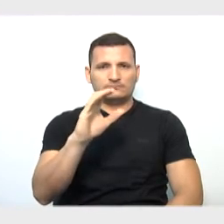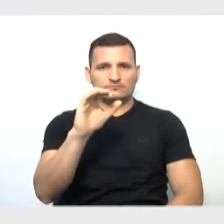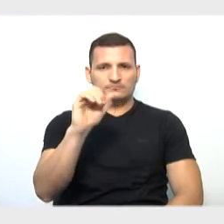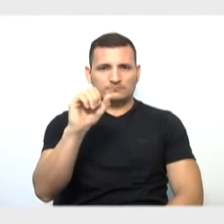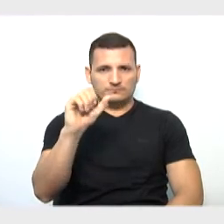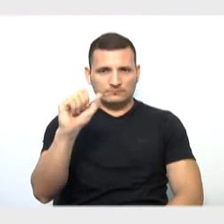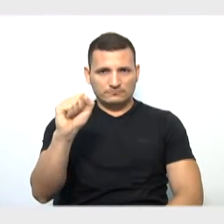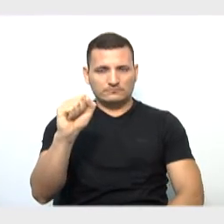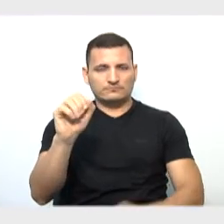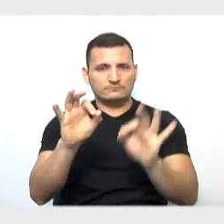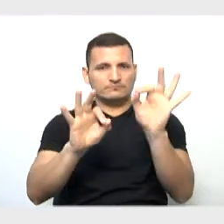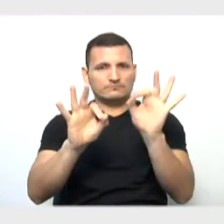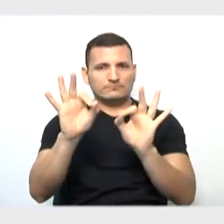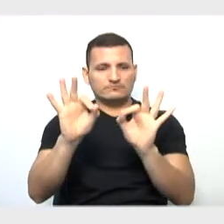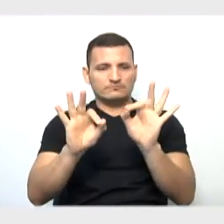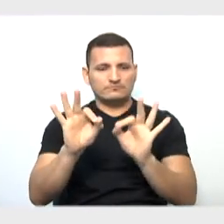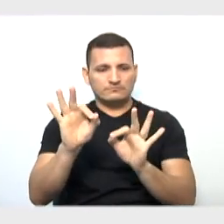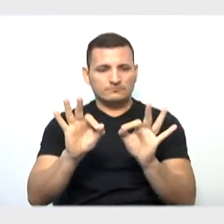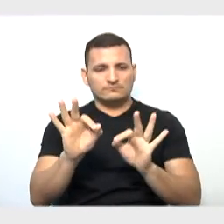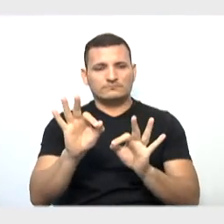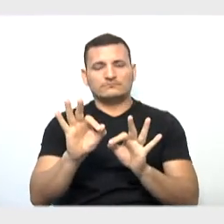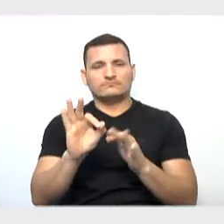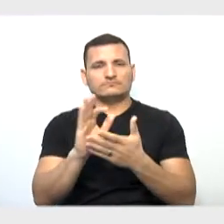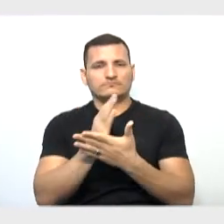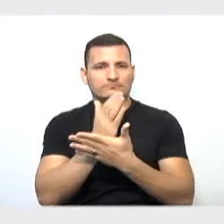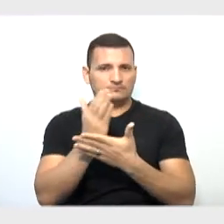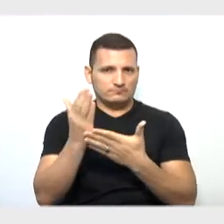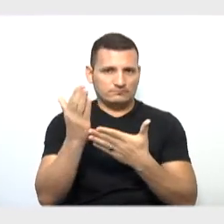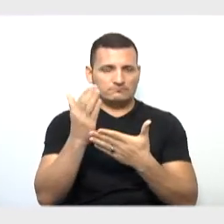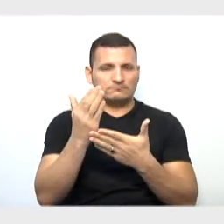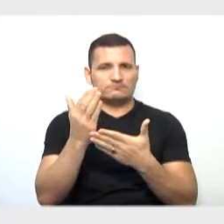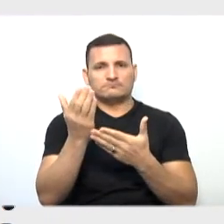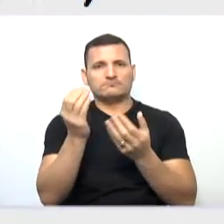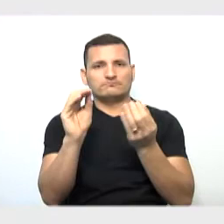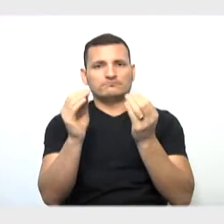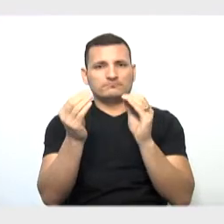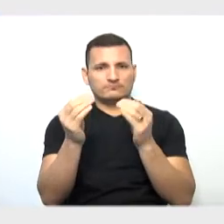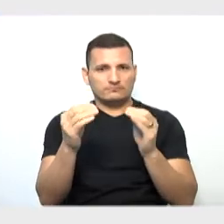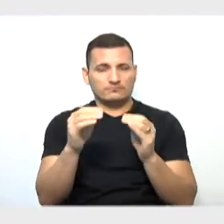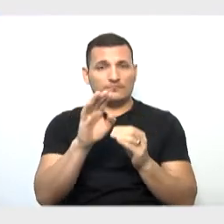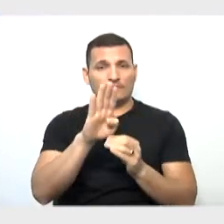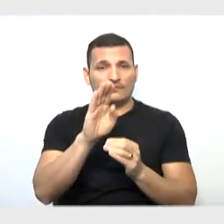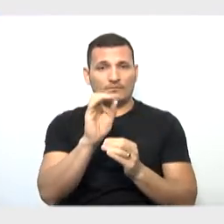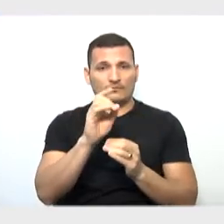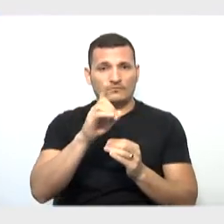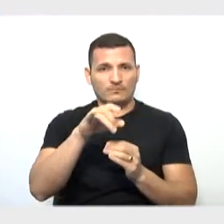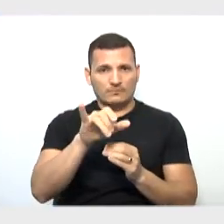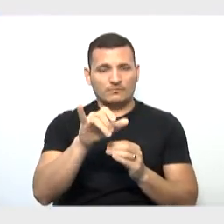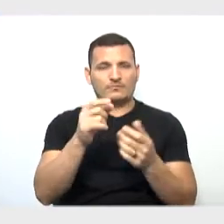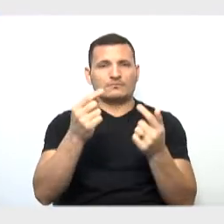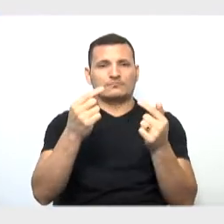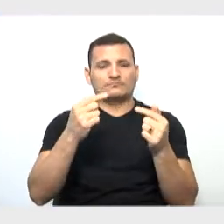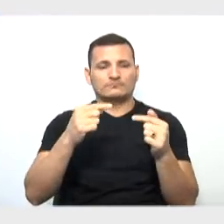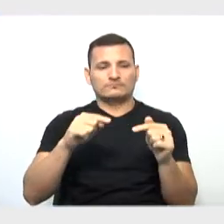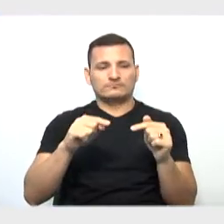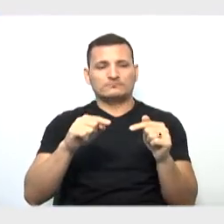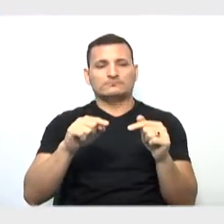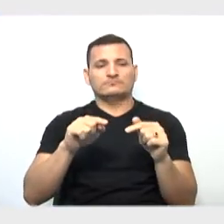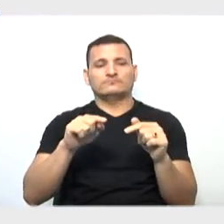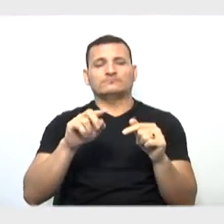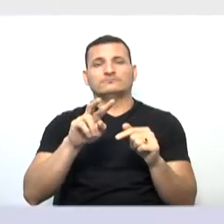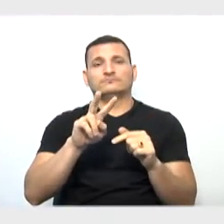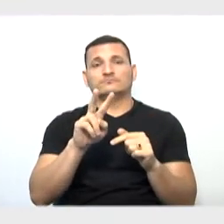né? Criamos ali alguns estilos para o body e o estilo para o